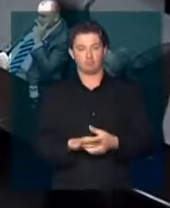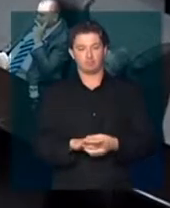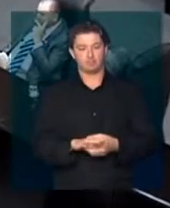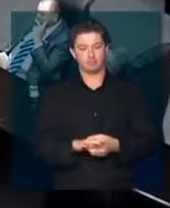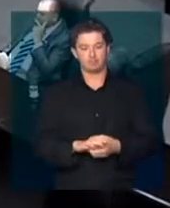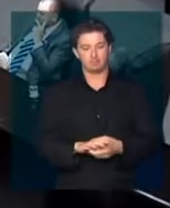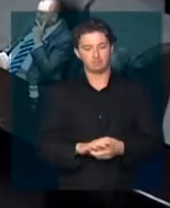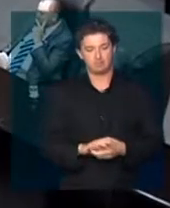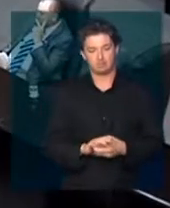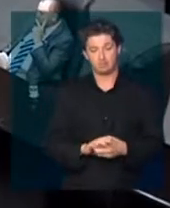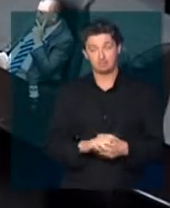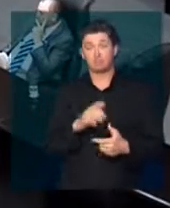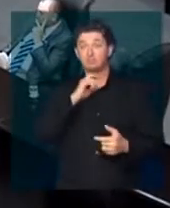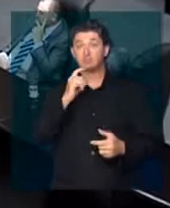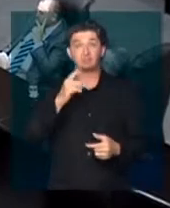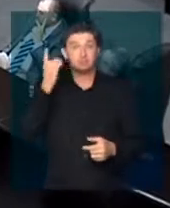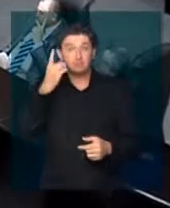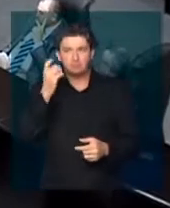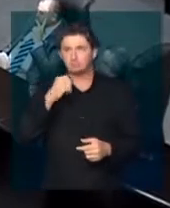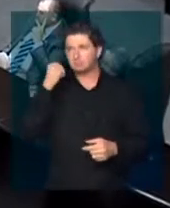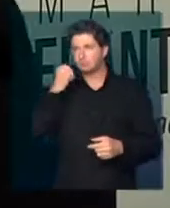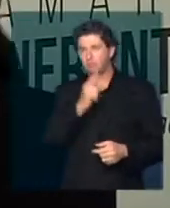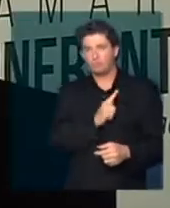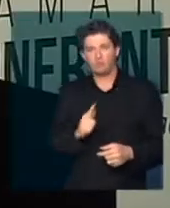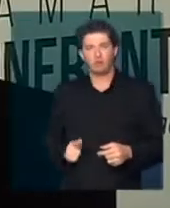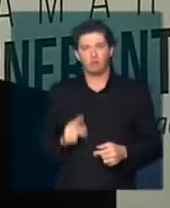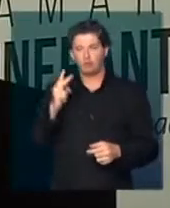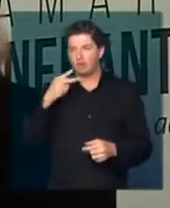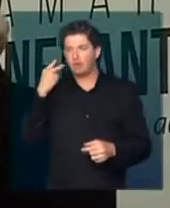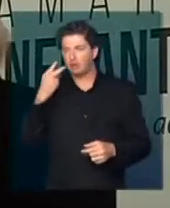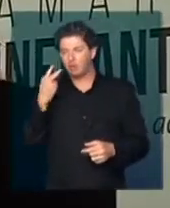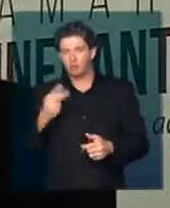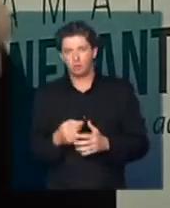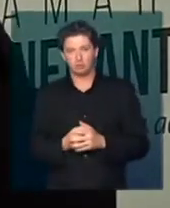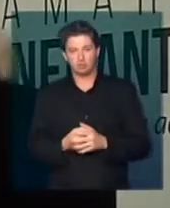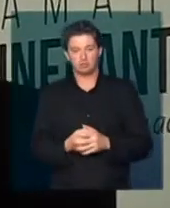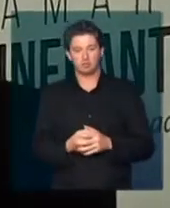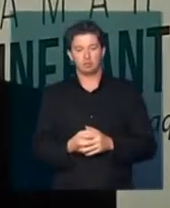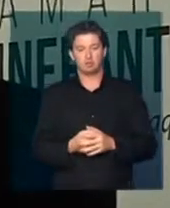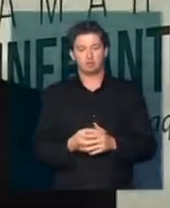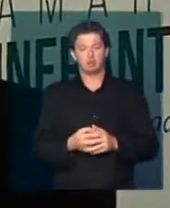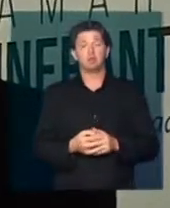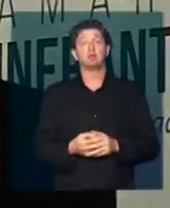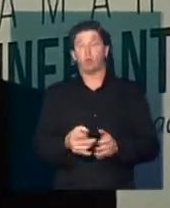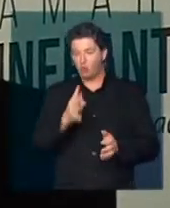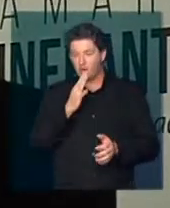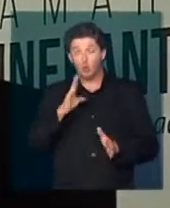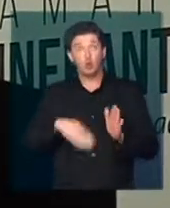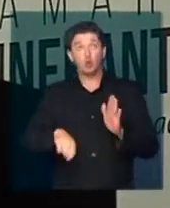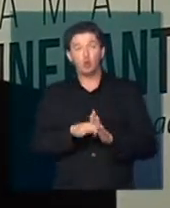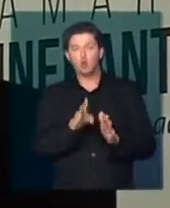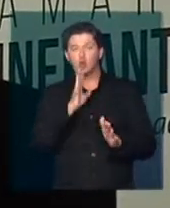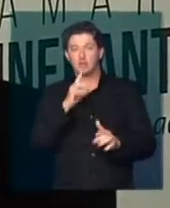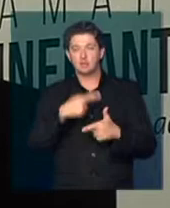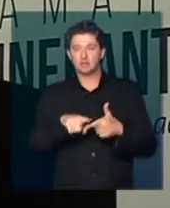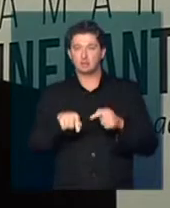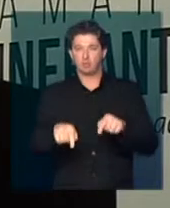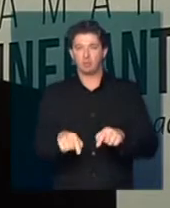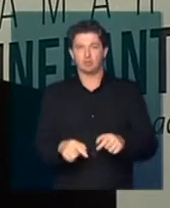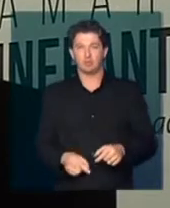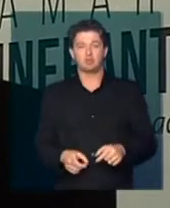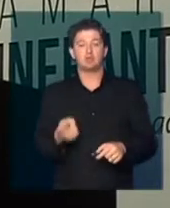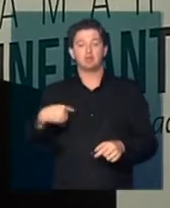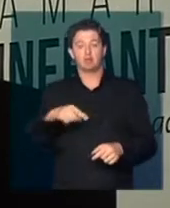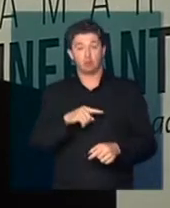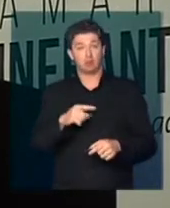nenhum deputado, senador, governador, vereador que não conheça esses erros desse processo. E não podemos continuar